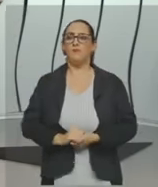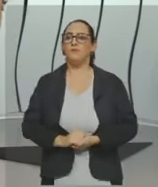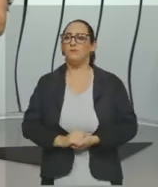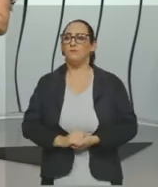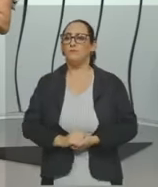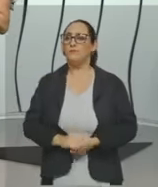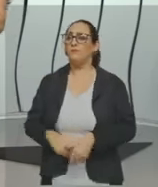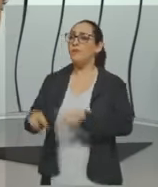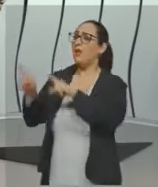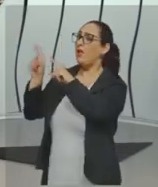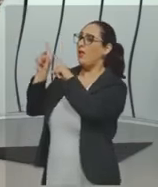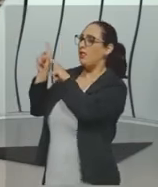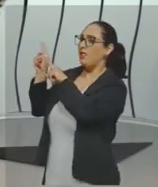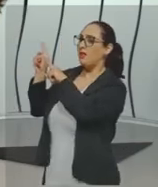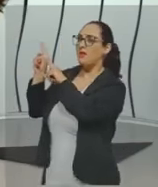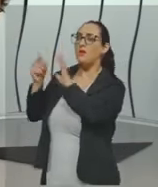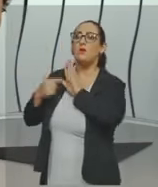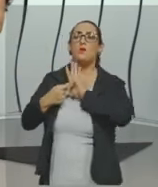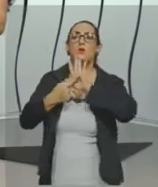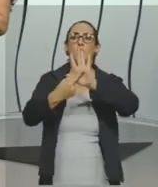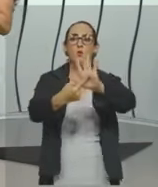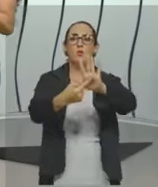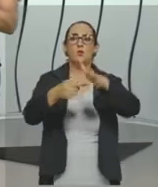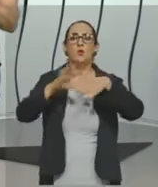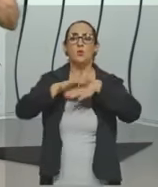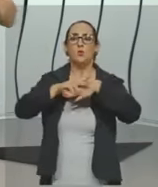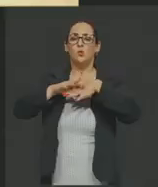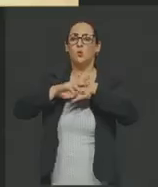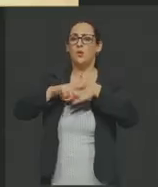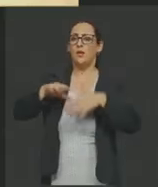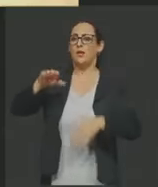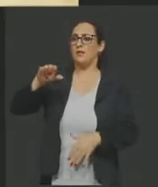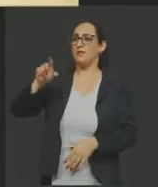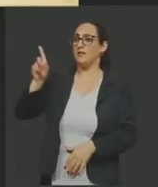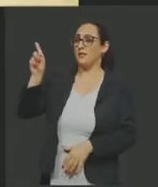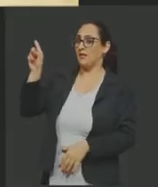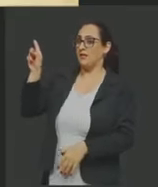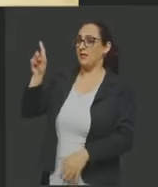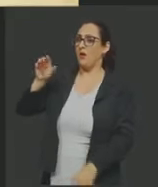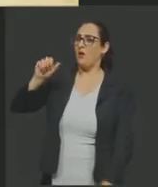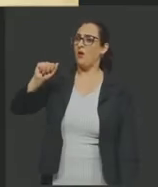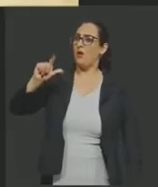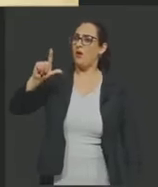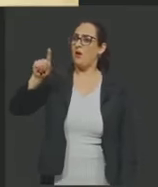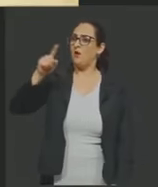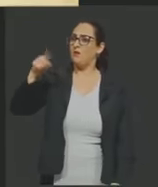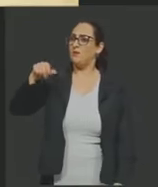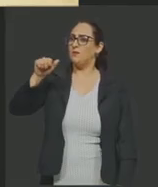Aqui está mostrando, gente, uma doença, né? Por exemplo, Alzheimer, onde você reduz aí a quantidade